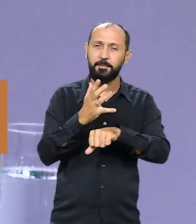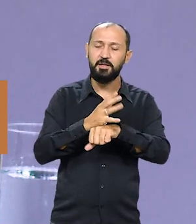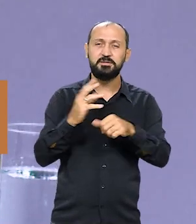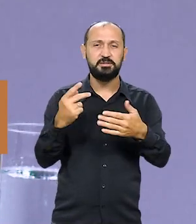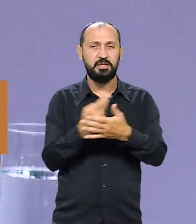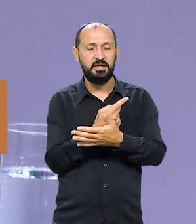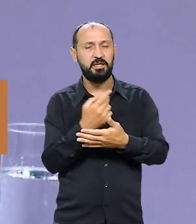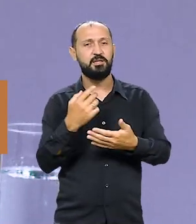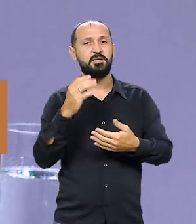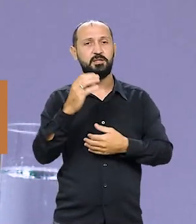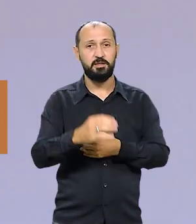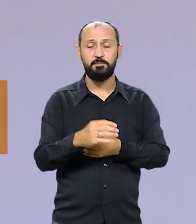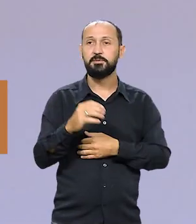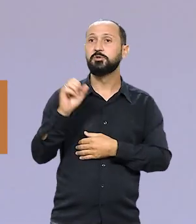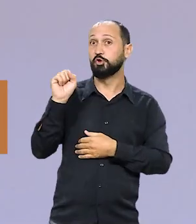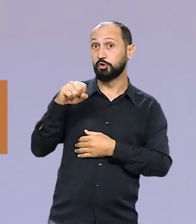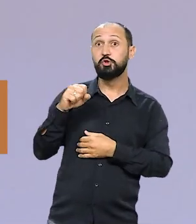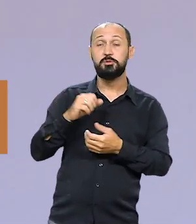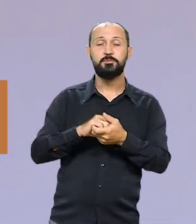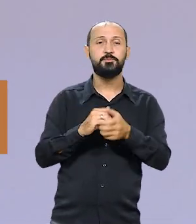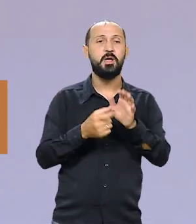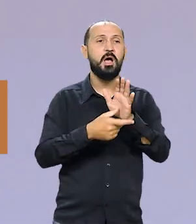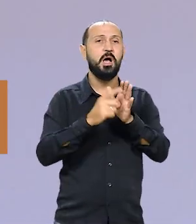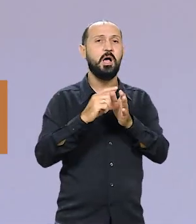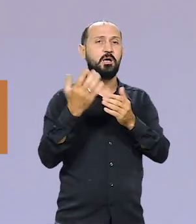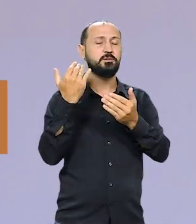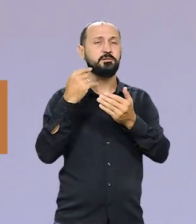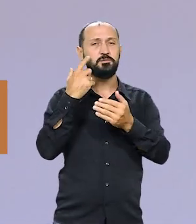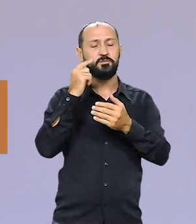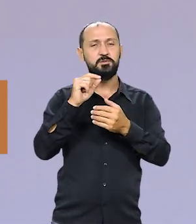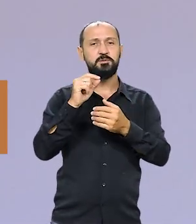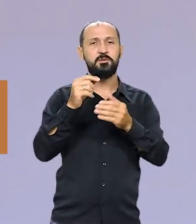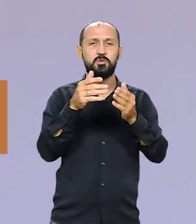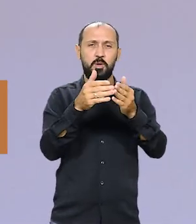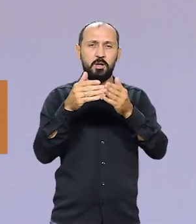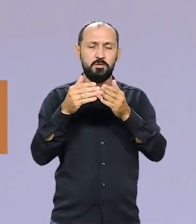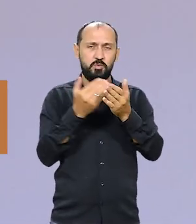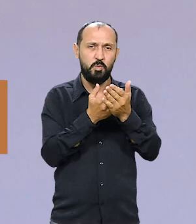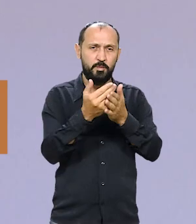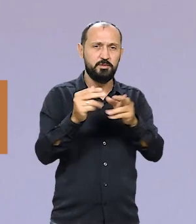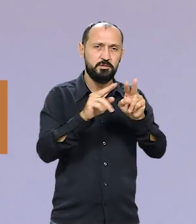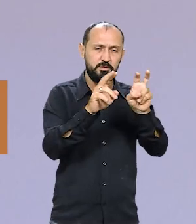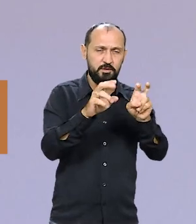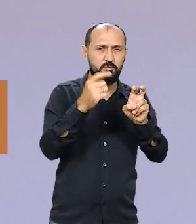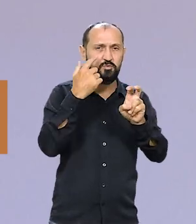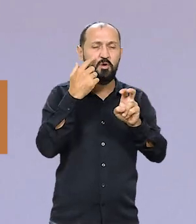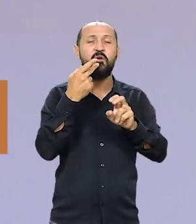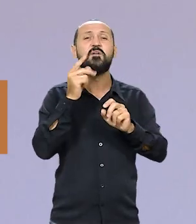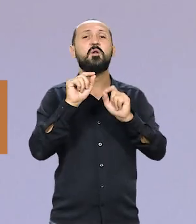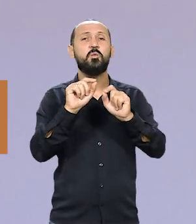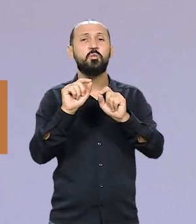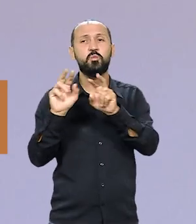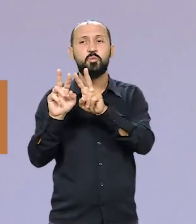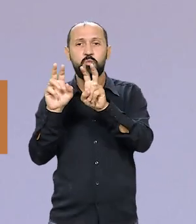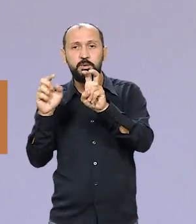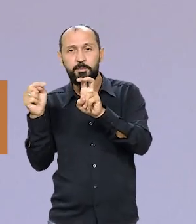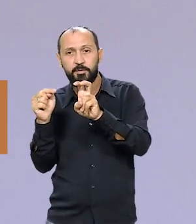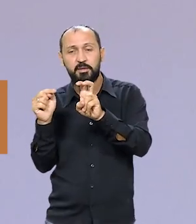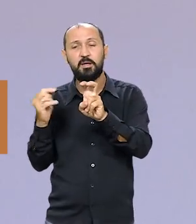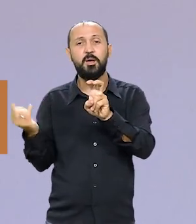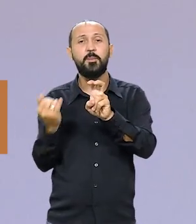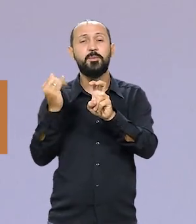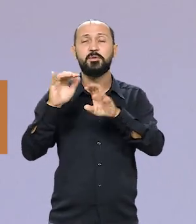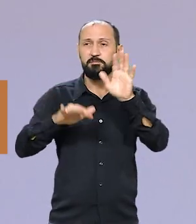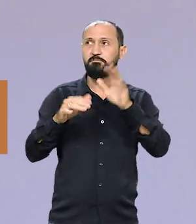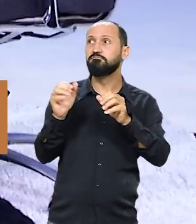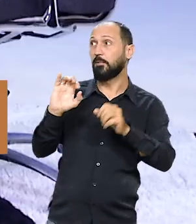pratique atos infracionais? Sim. Antes se você me der uma licencinha, só antes de abordar esse tema, eu quero só falar uma questão que